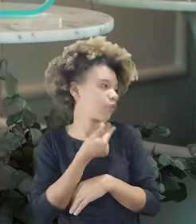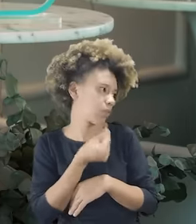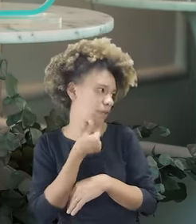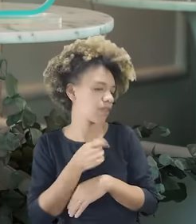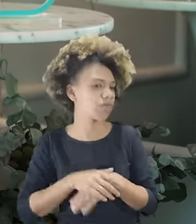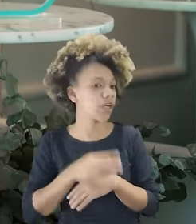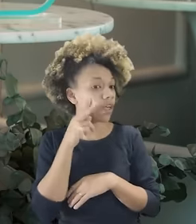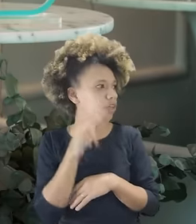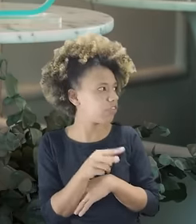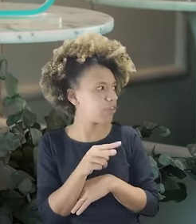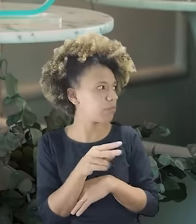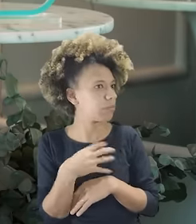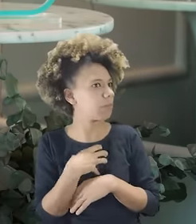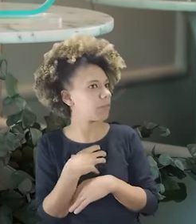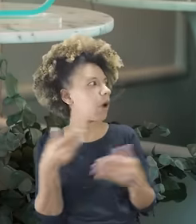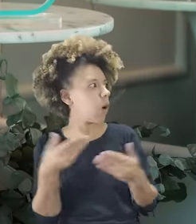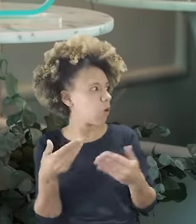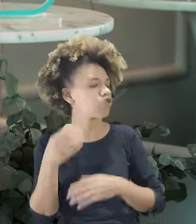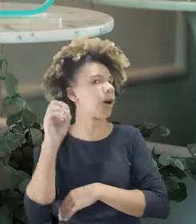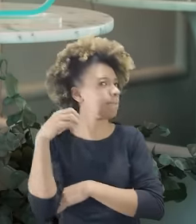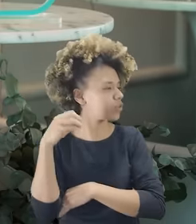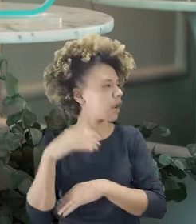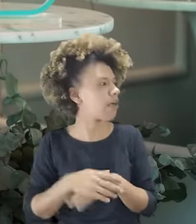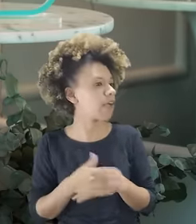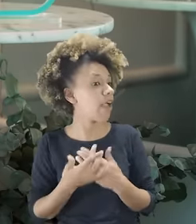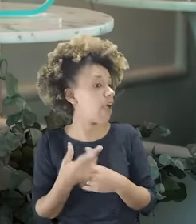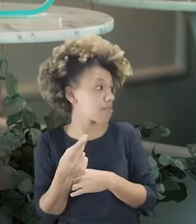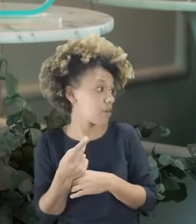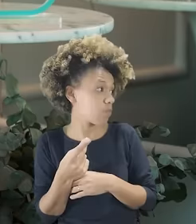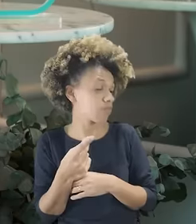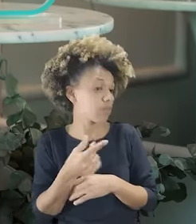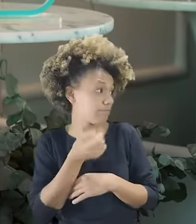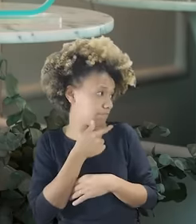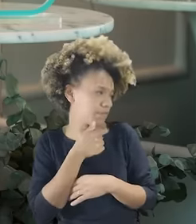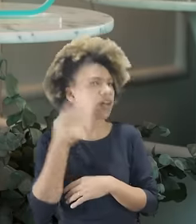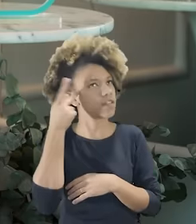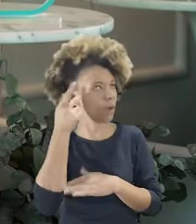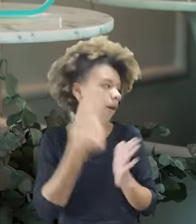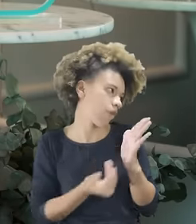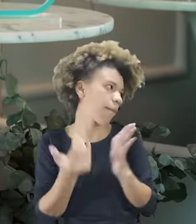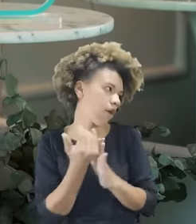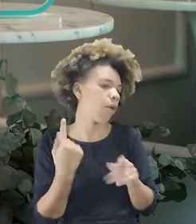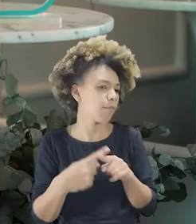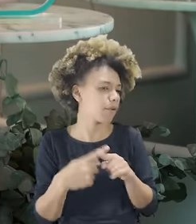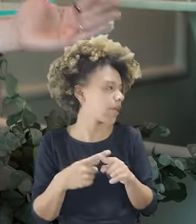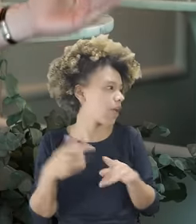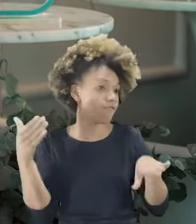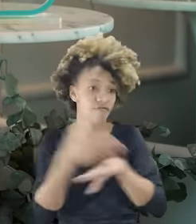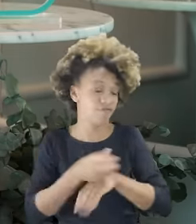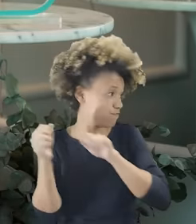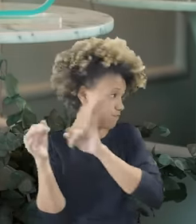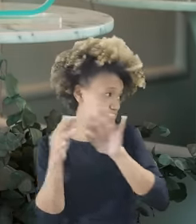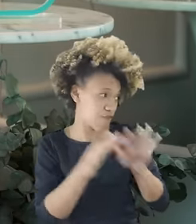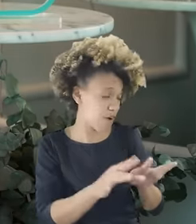e eu vi uma cena eu diria que hoje Porto Alegre é a segunda maior cena de comédia do Brasil São Paulo ainda é a maior porque São Paulo é onde